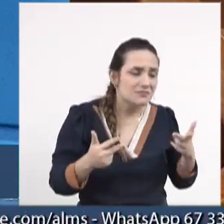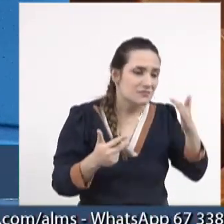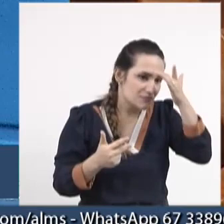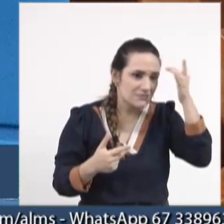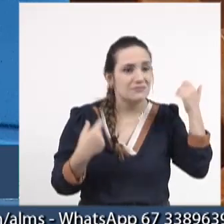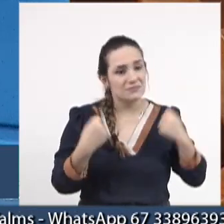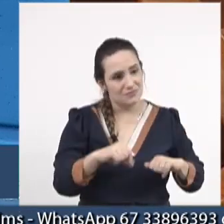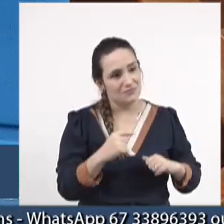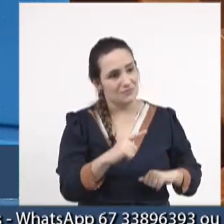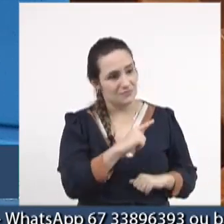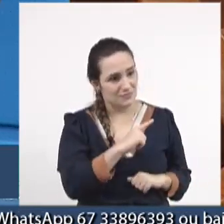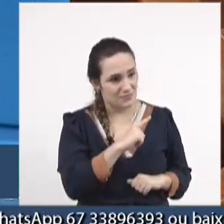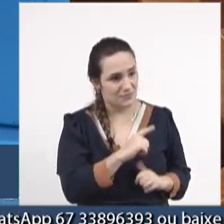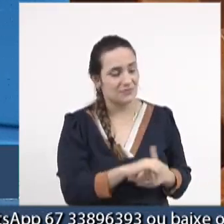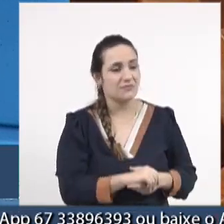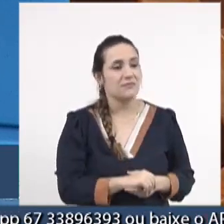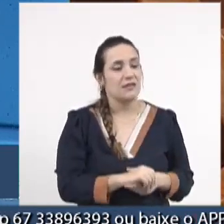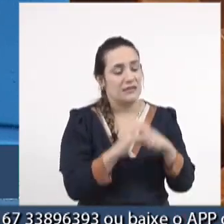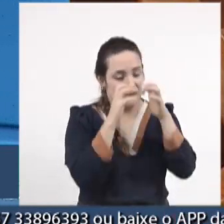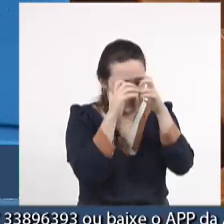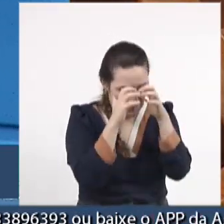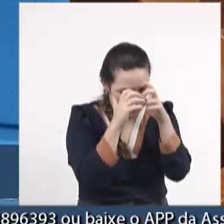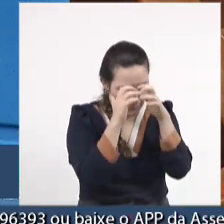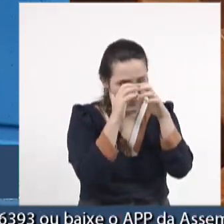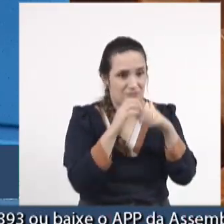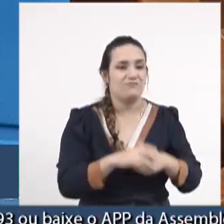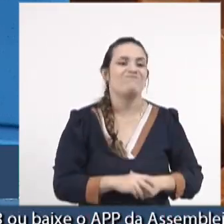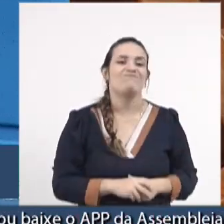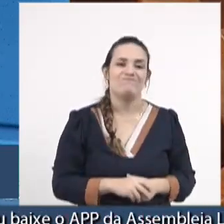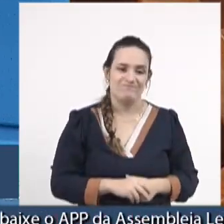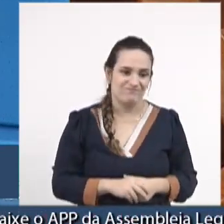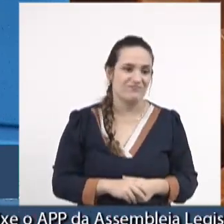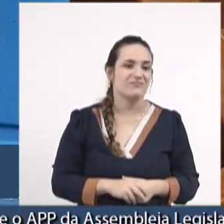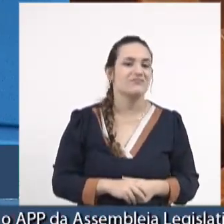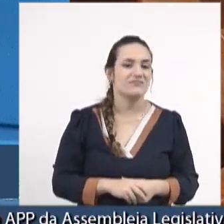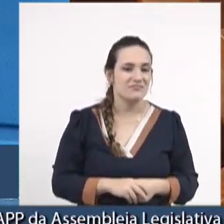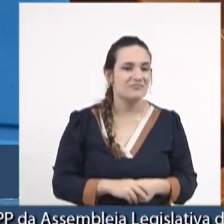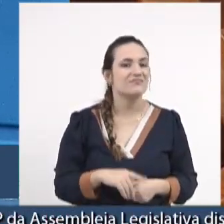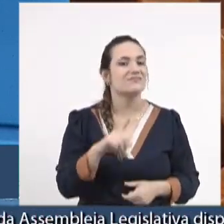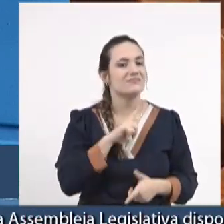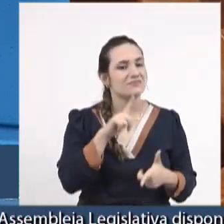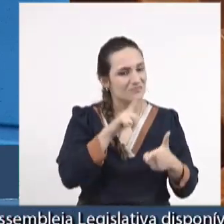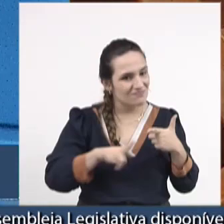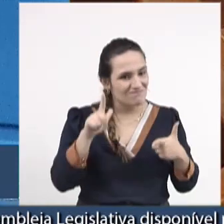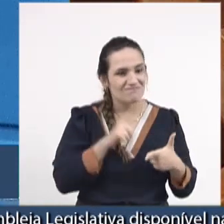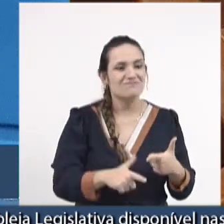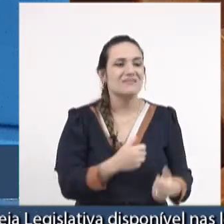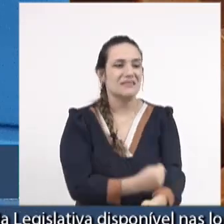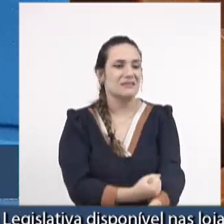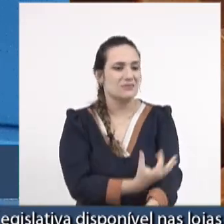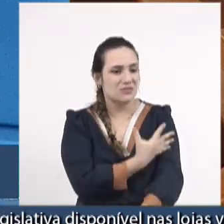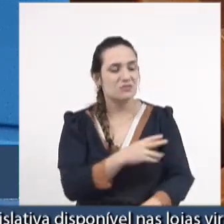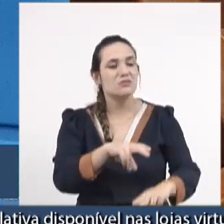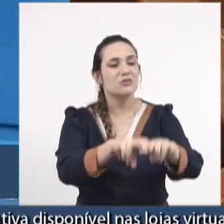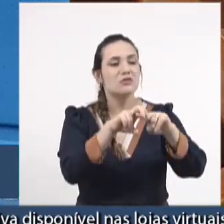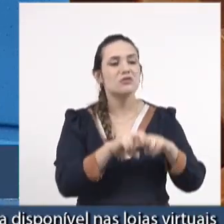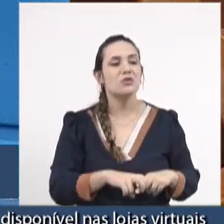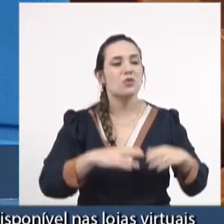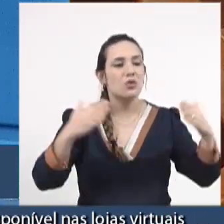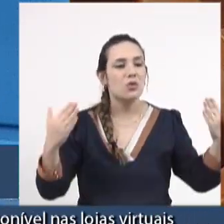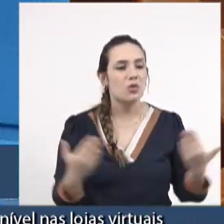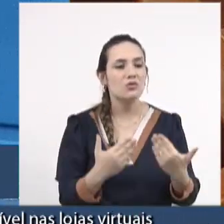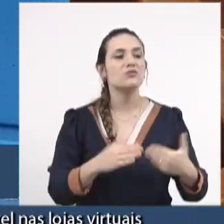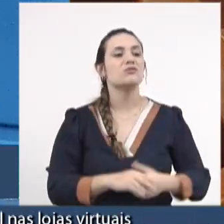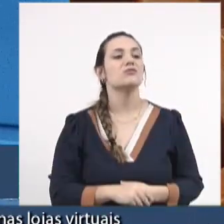ter para crescer, para ter o seu cérebro formado, né, vai haver sim, problemas emocionais. Então, por isso que hoje em